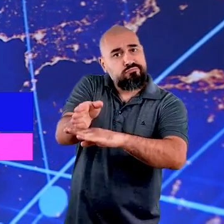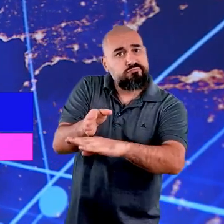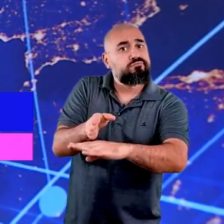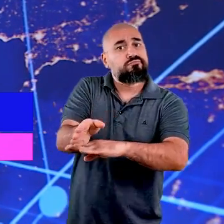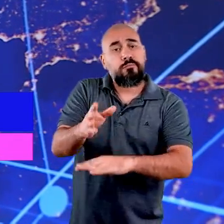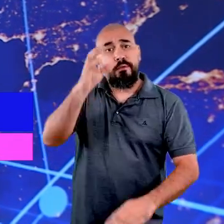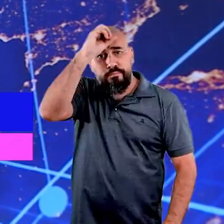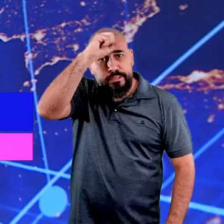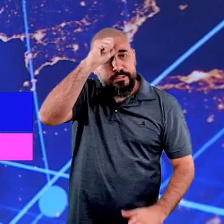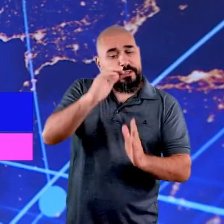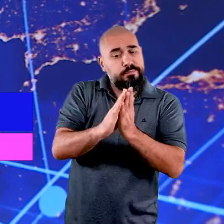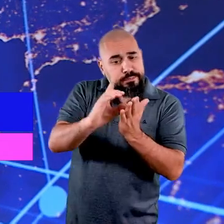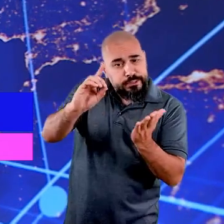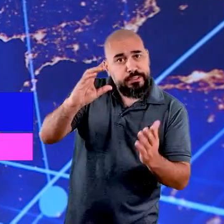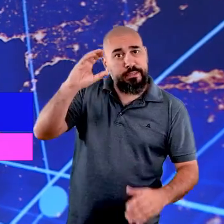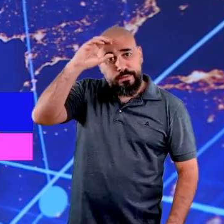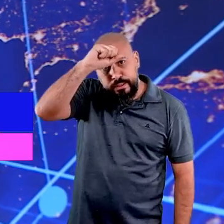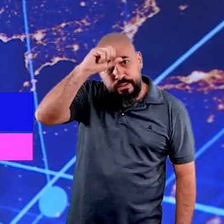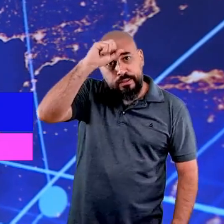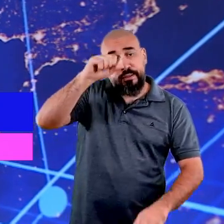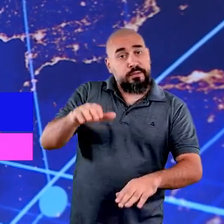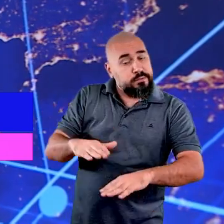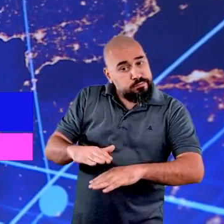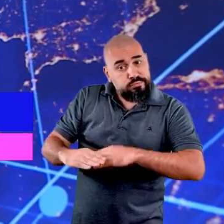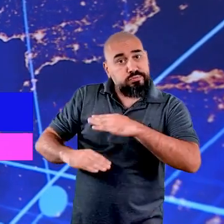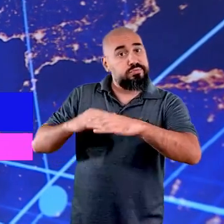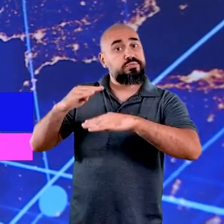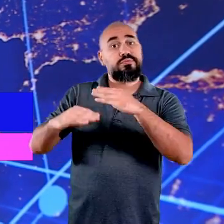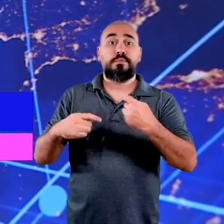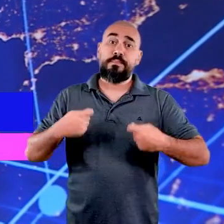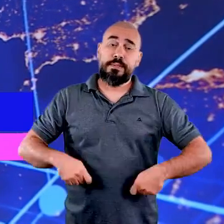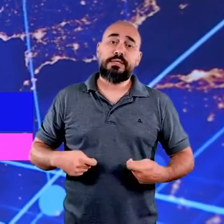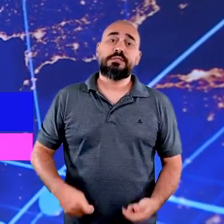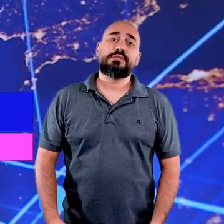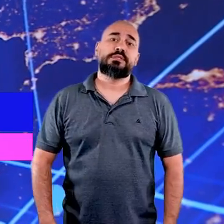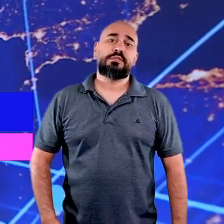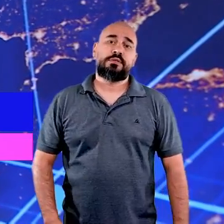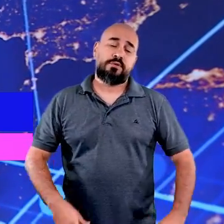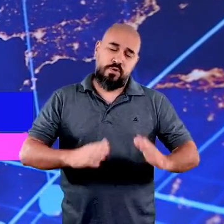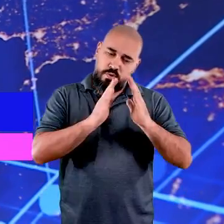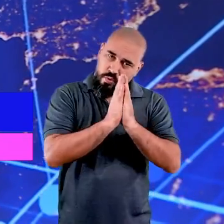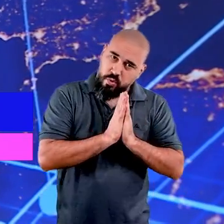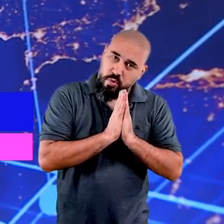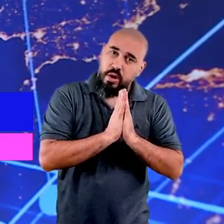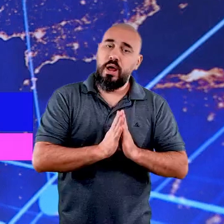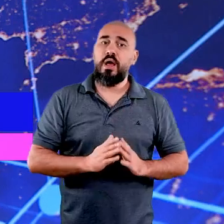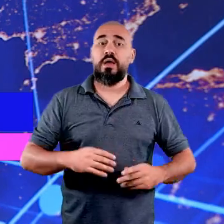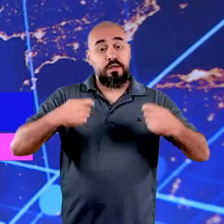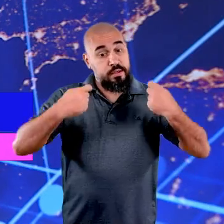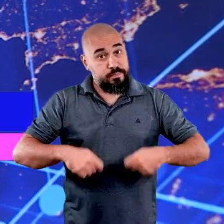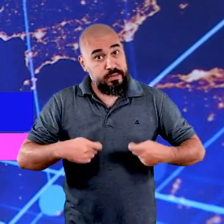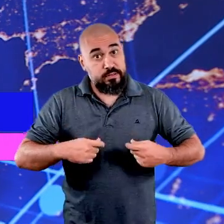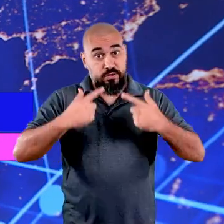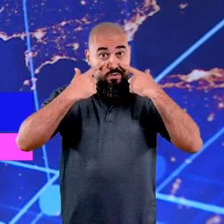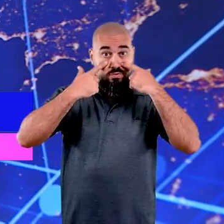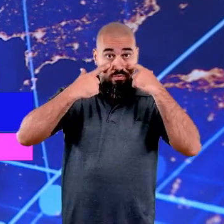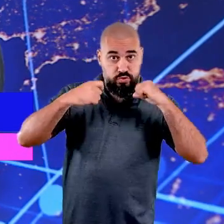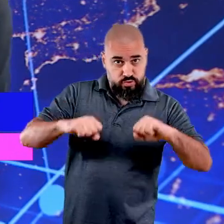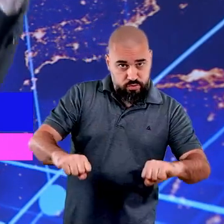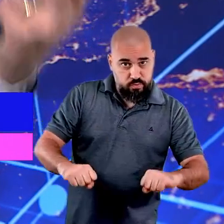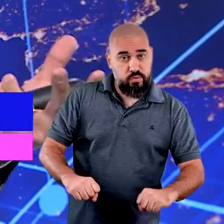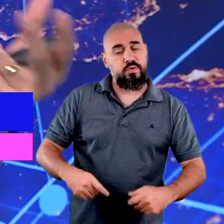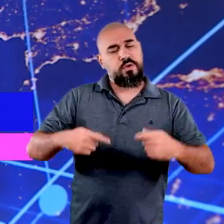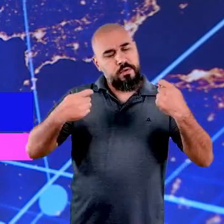casa. Você precisa ler a Bíblia. Você precisa orar, você precisa testemunhar da sua fé. Você precisa